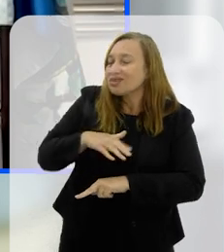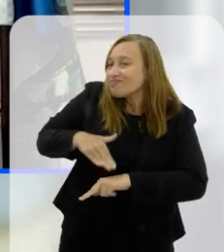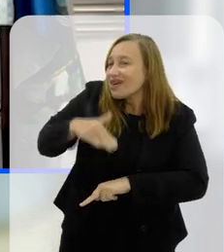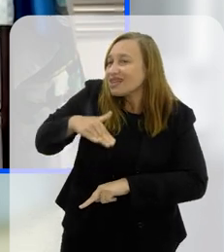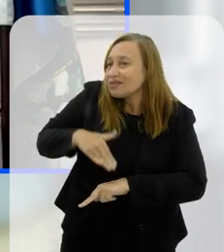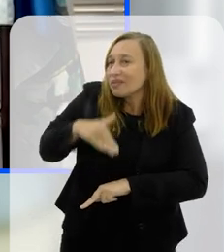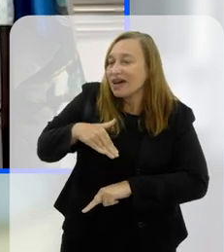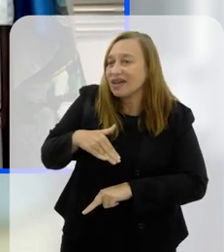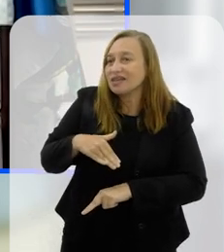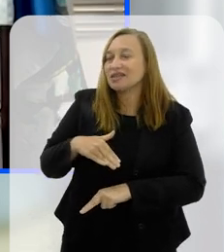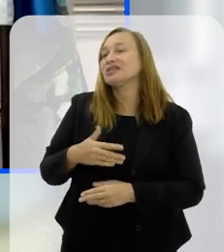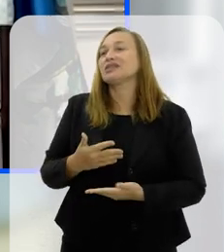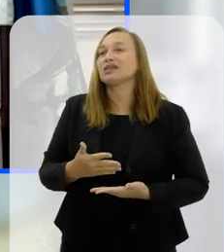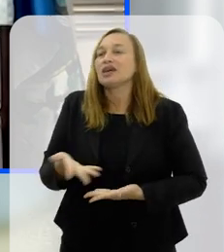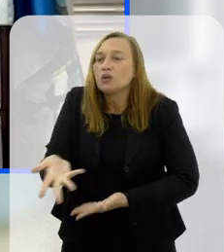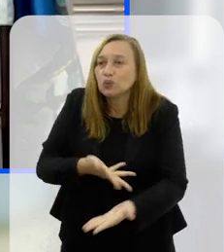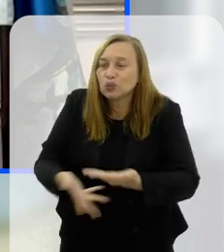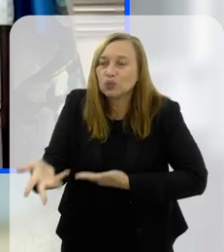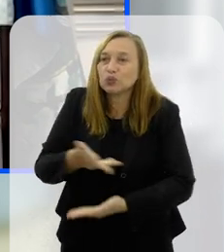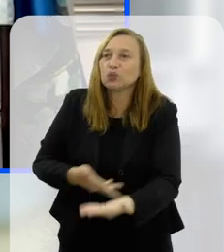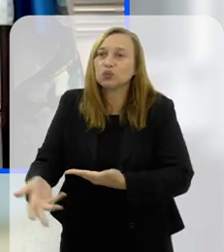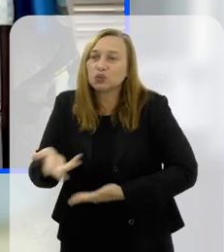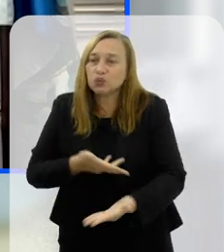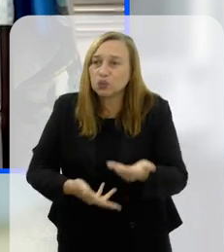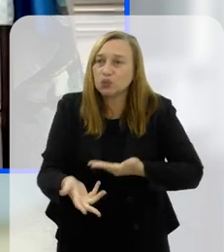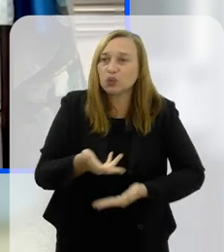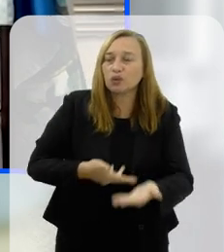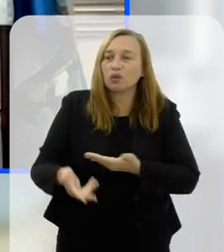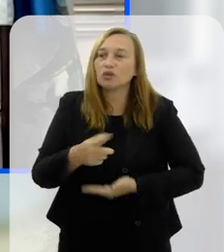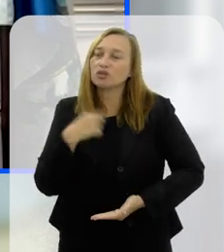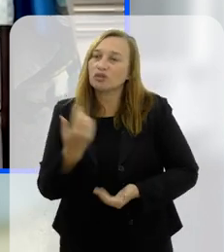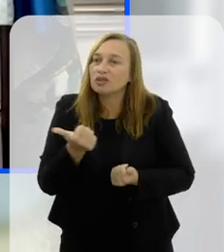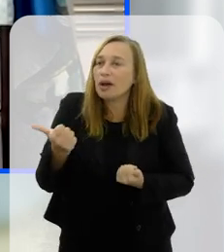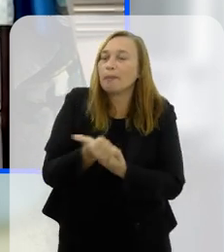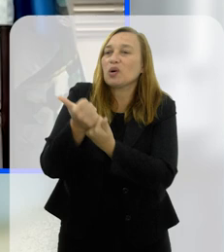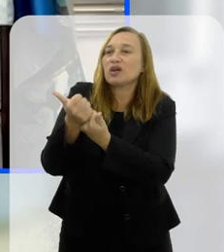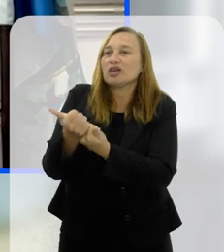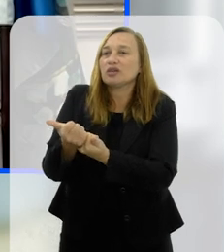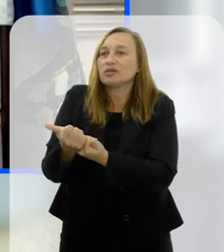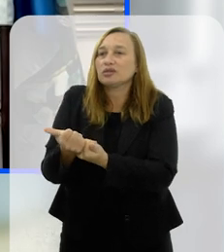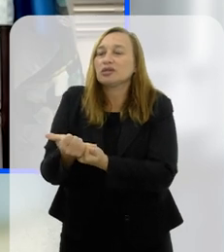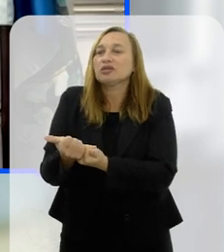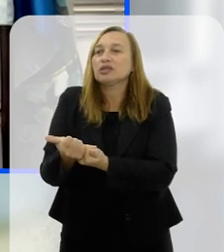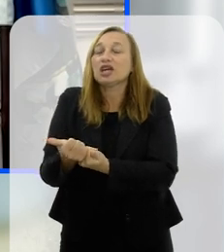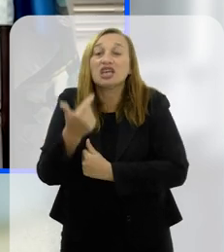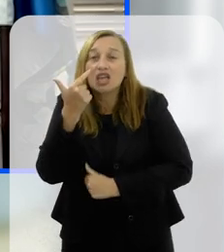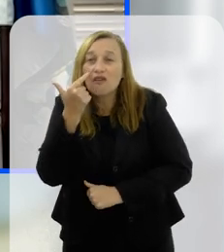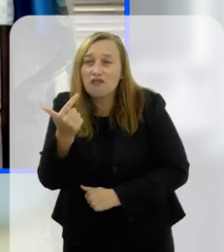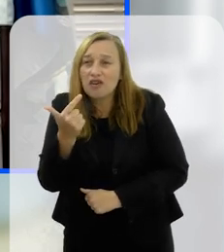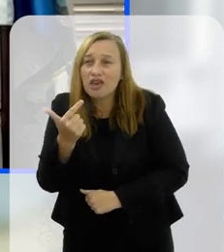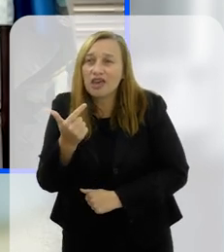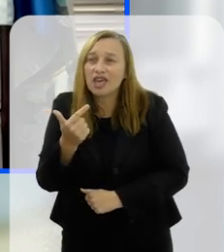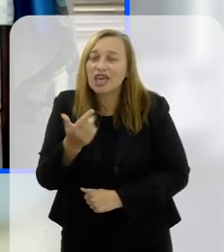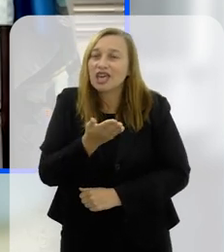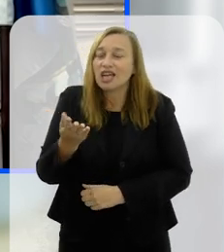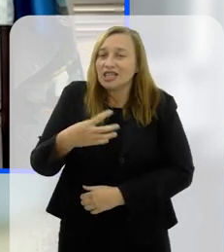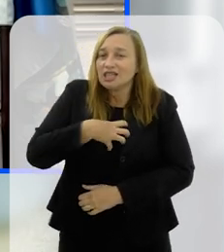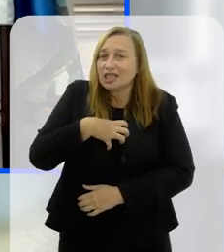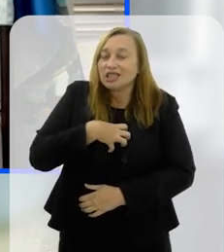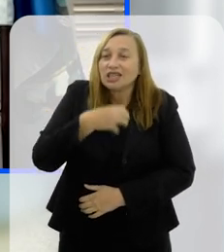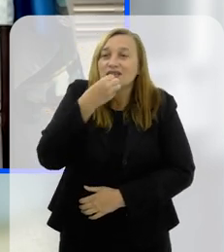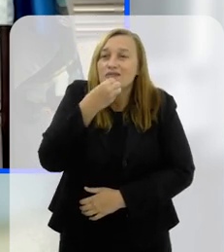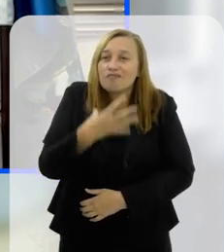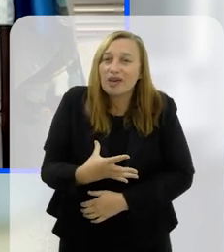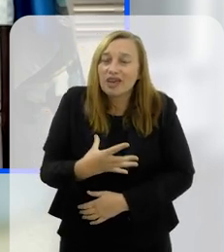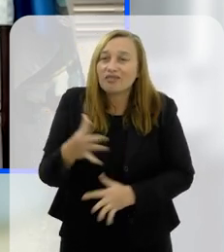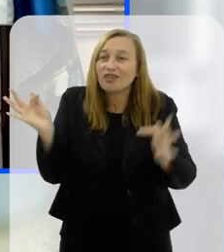consegue cada vez dinâmica mas quando a gente quando a gente eh apoia essa causa e a gente vê que eles